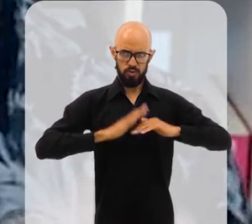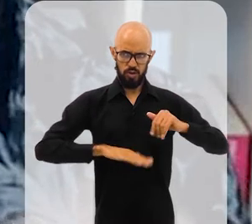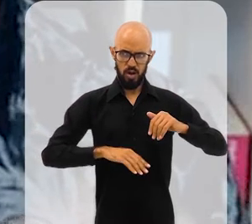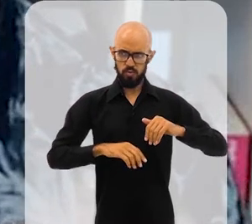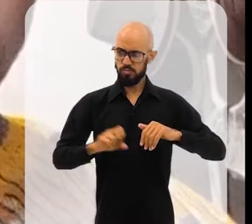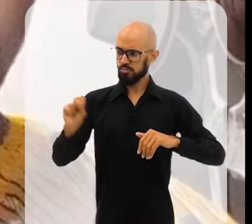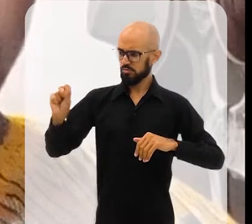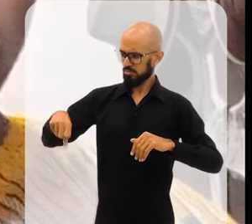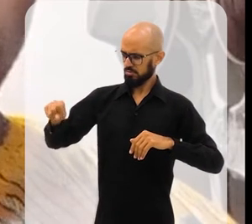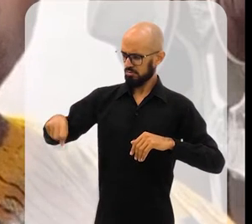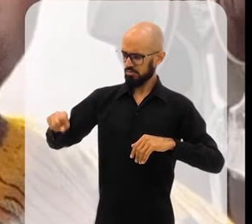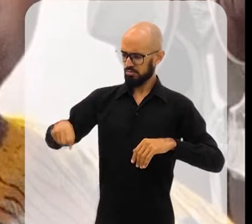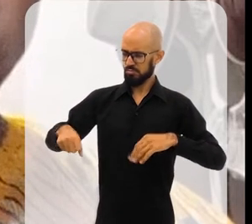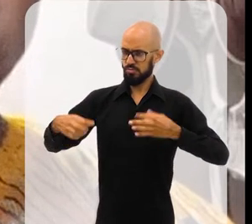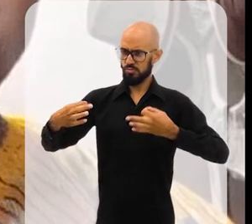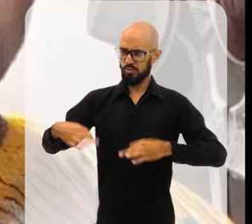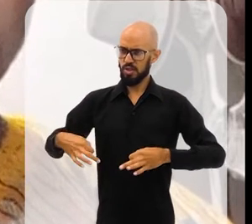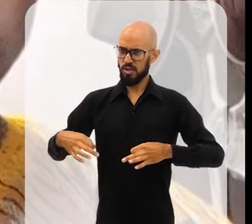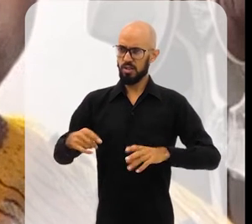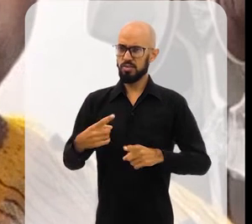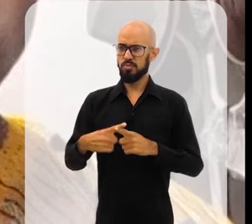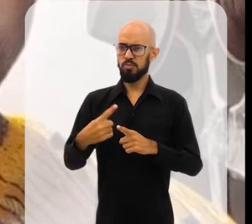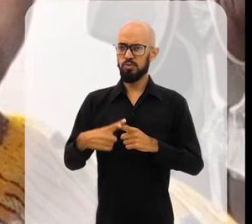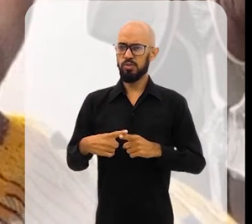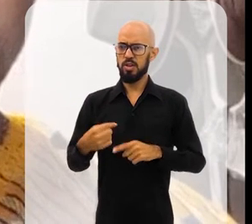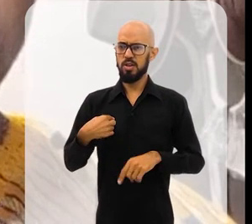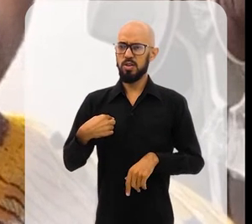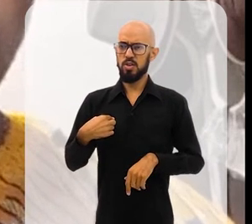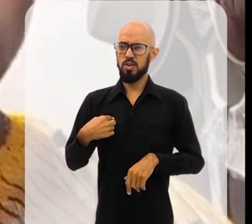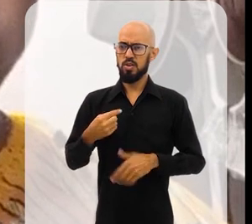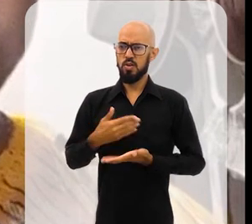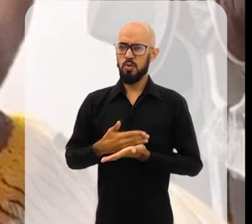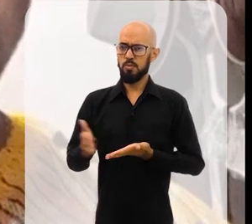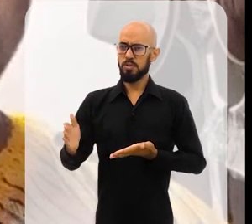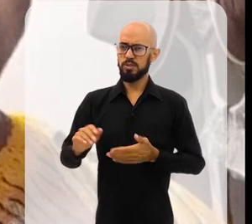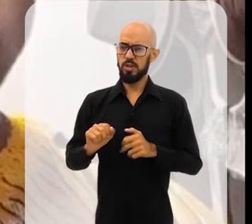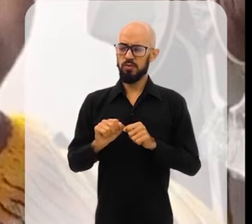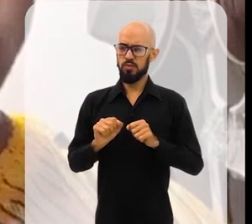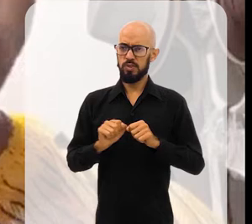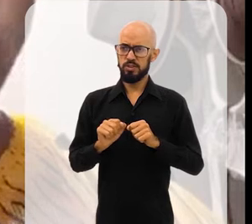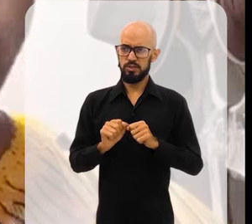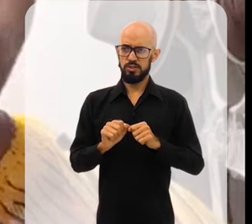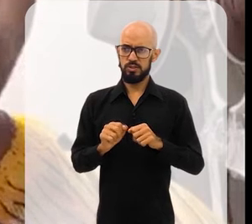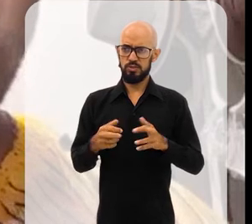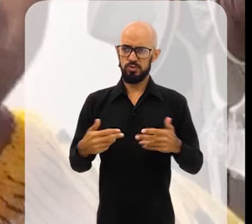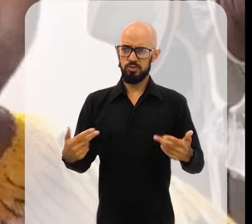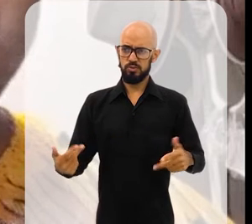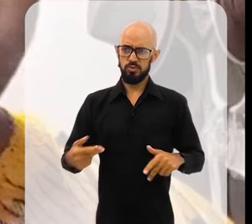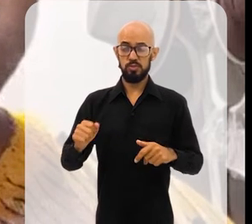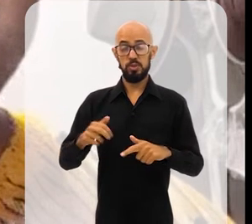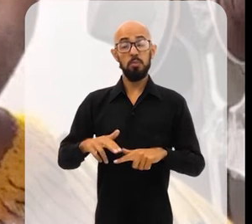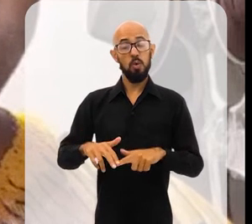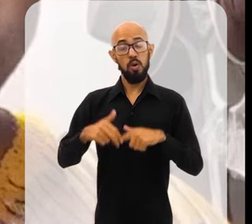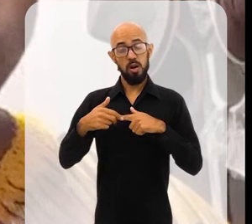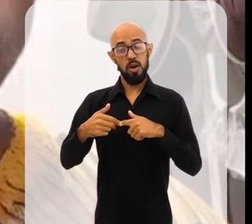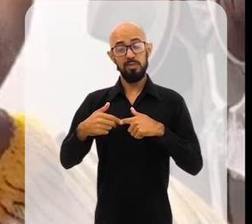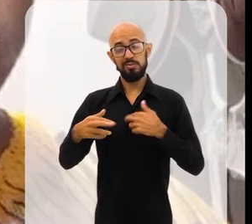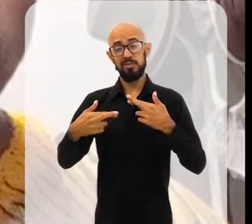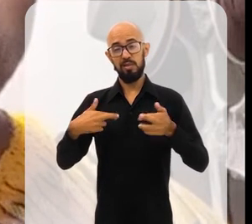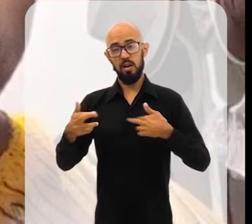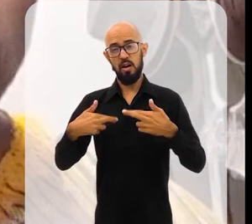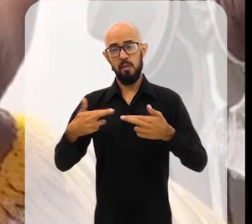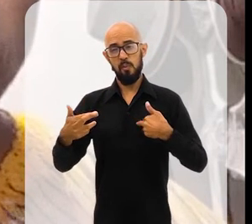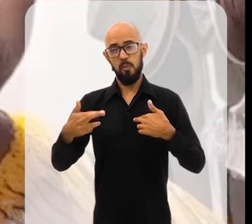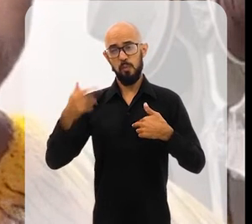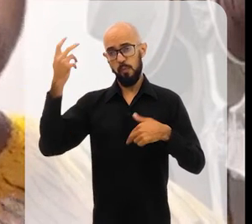o seu talento? É, com certeza. Todas as... eu só comecei a produzir graças a essa relação, né,